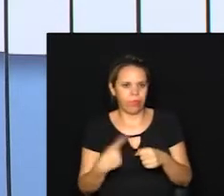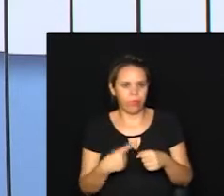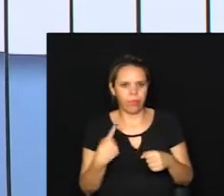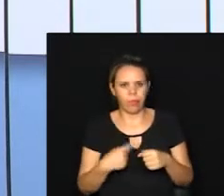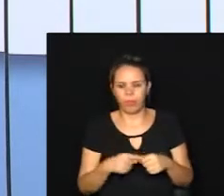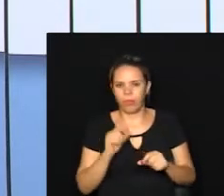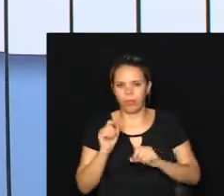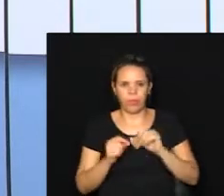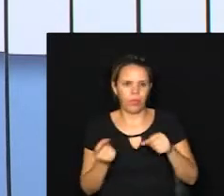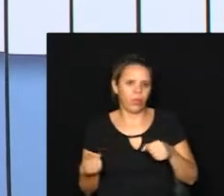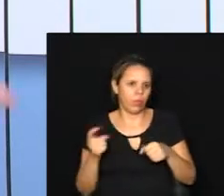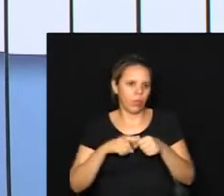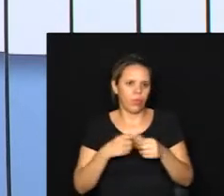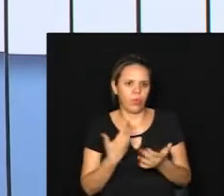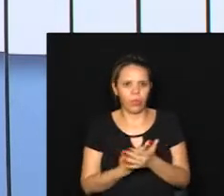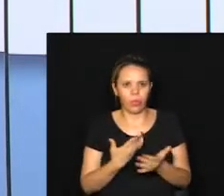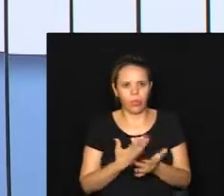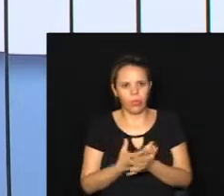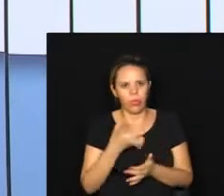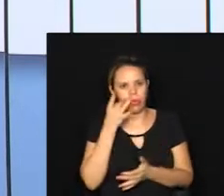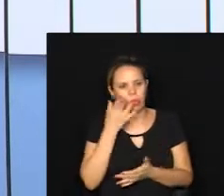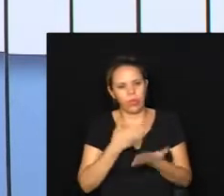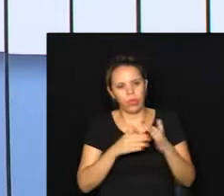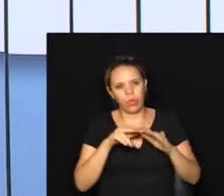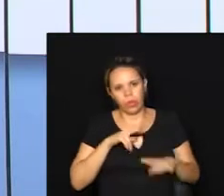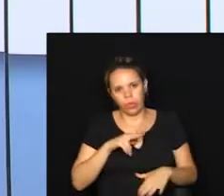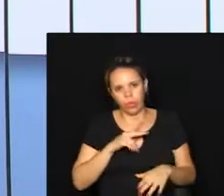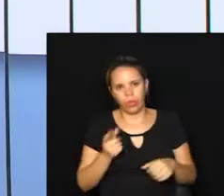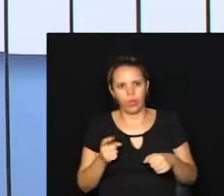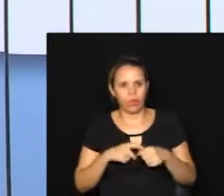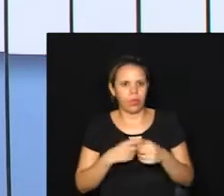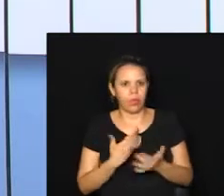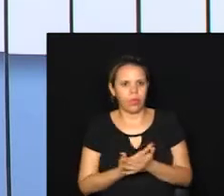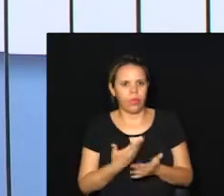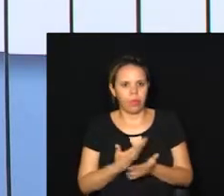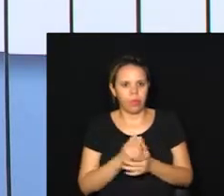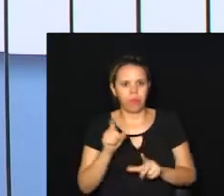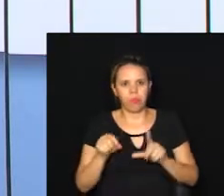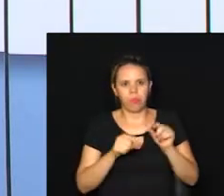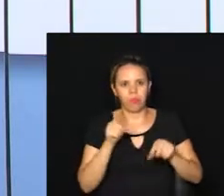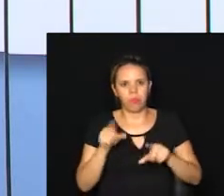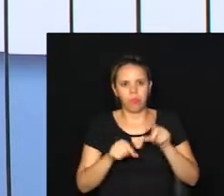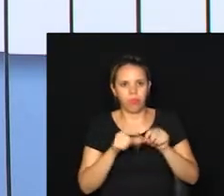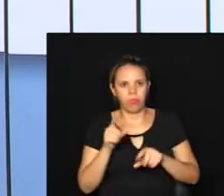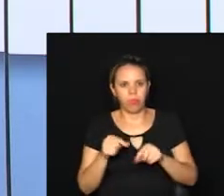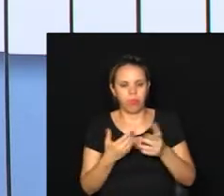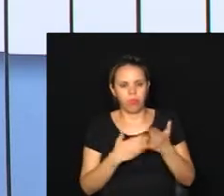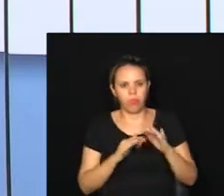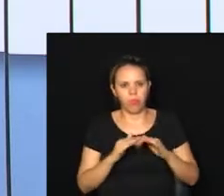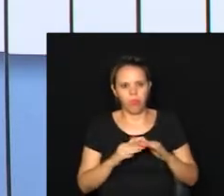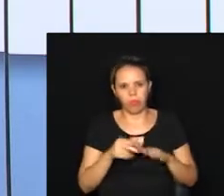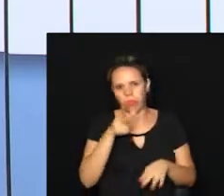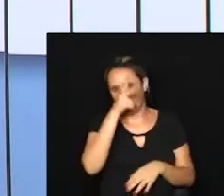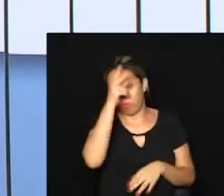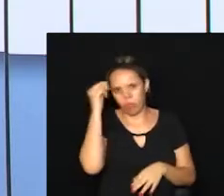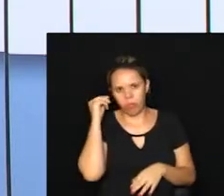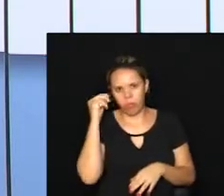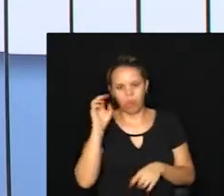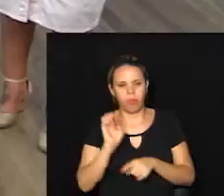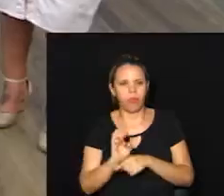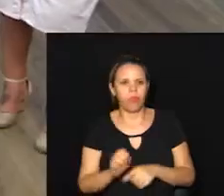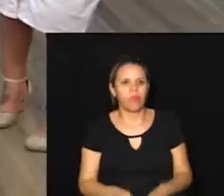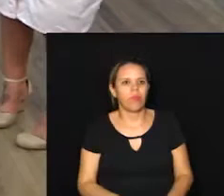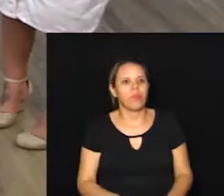respeito da volta às aulas da rede particular e da volta às aulas facultativa para a rede pública